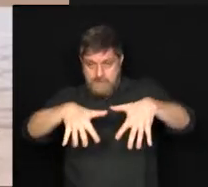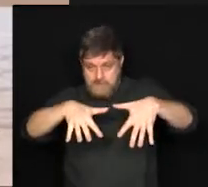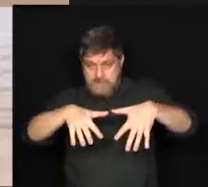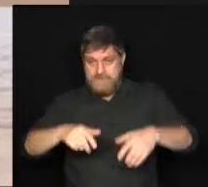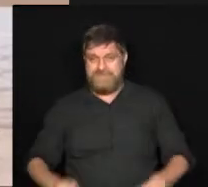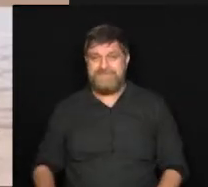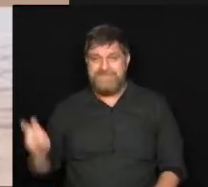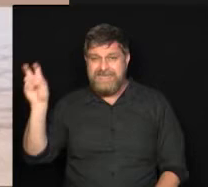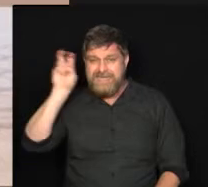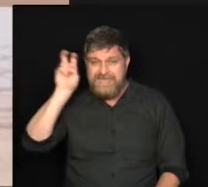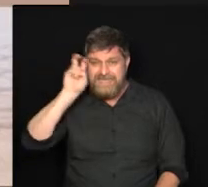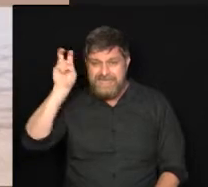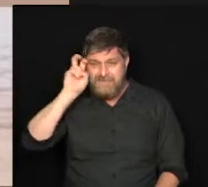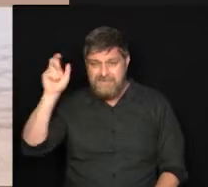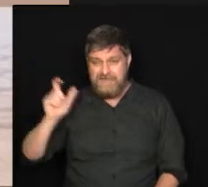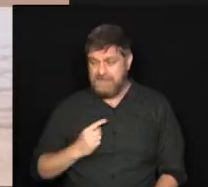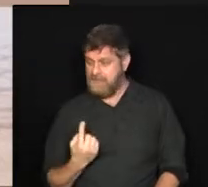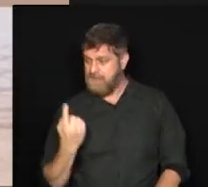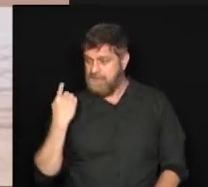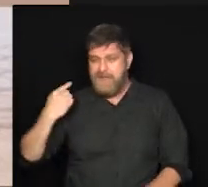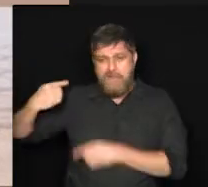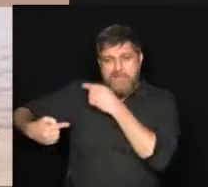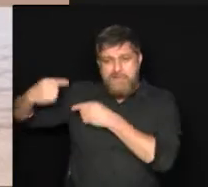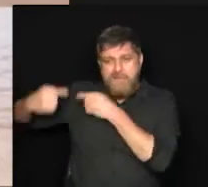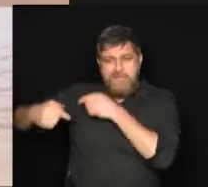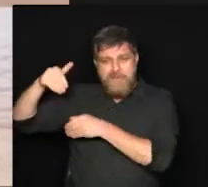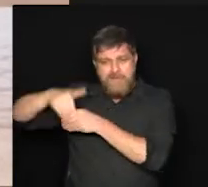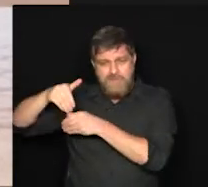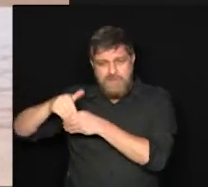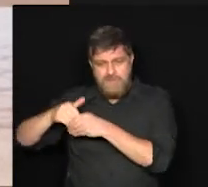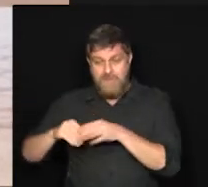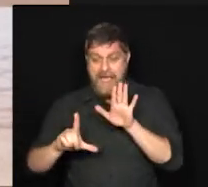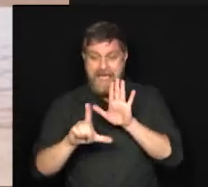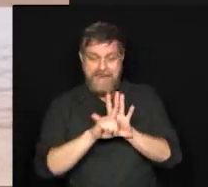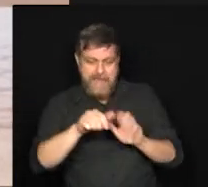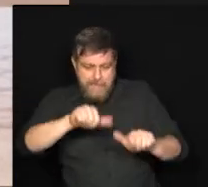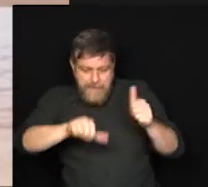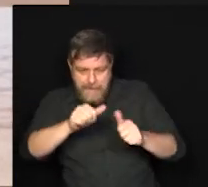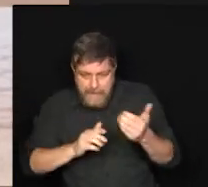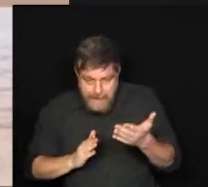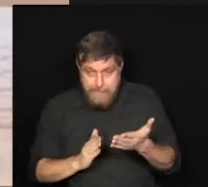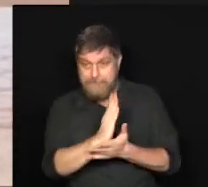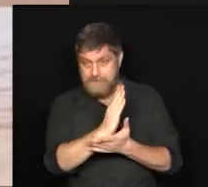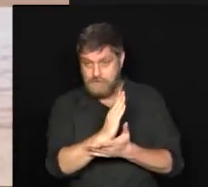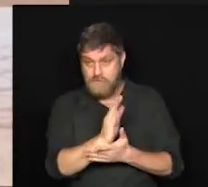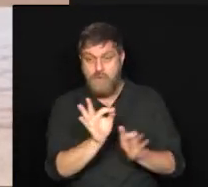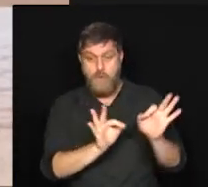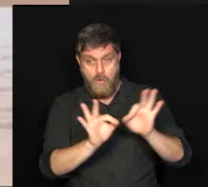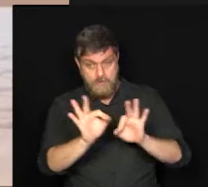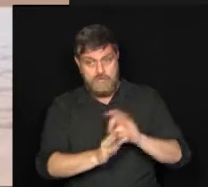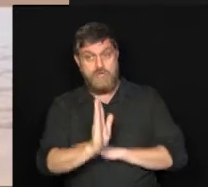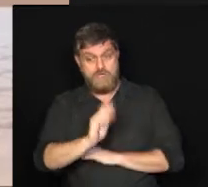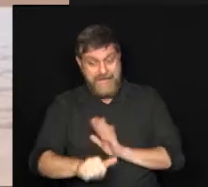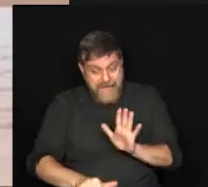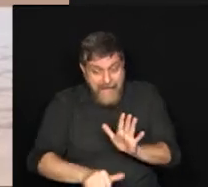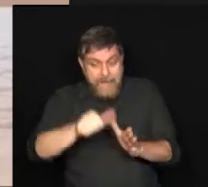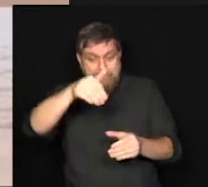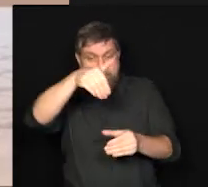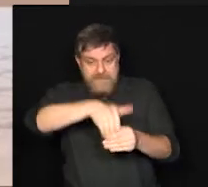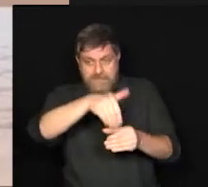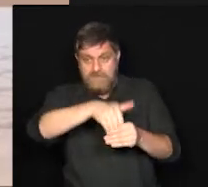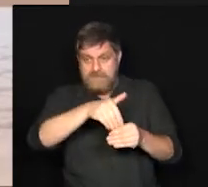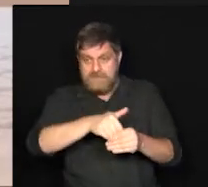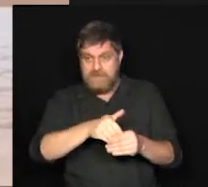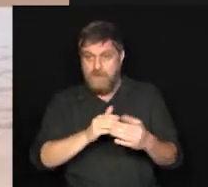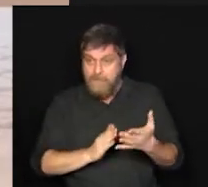última quinta-feira, essa matéria foi aprovada na Constituição e Legalidade, ou seja, já passou pela primeira votação. Com